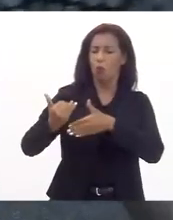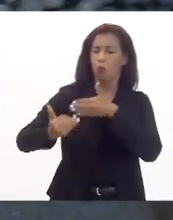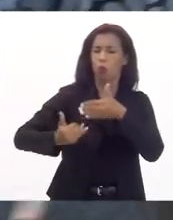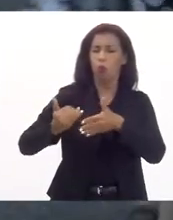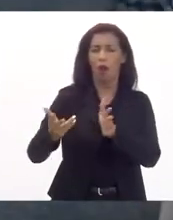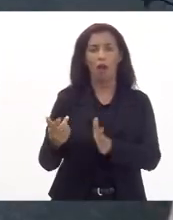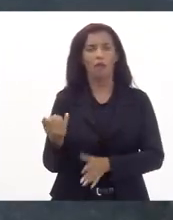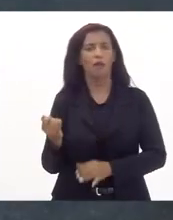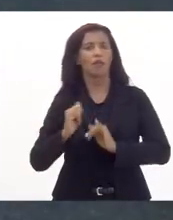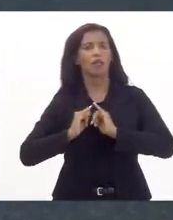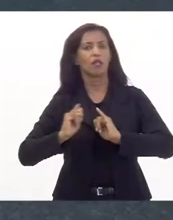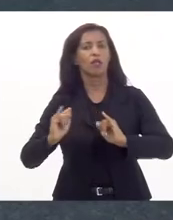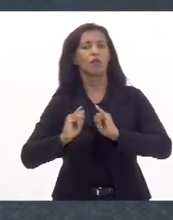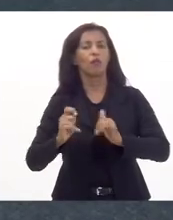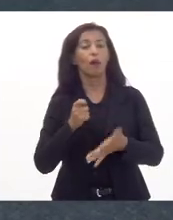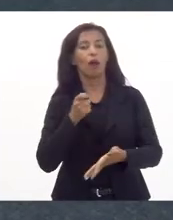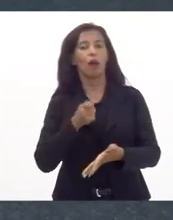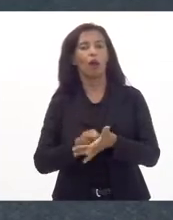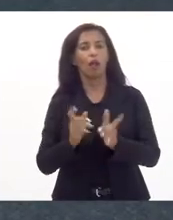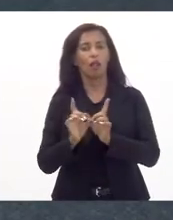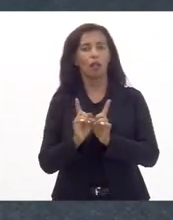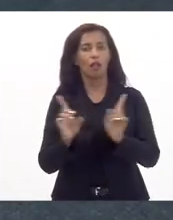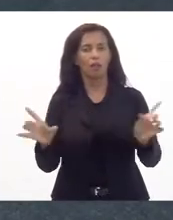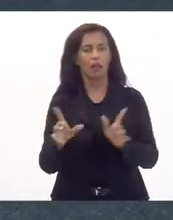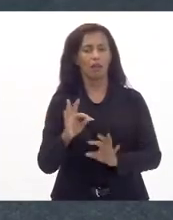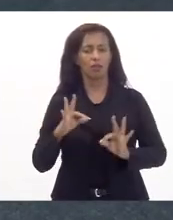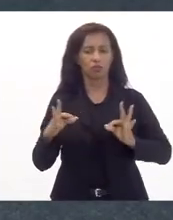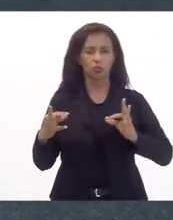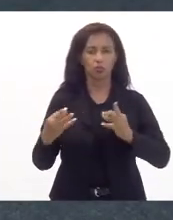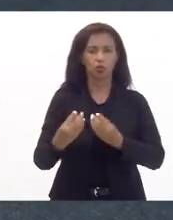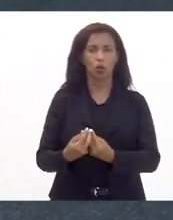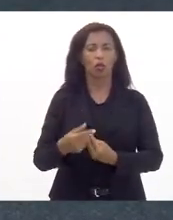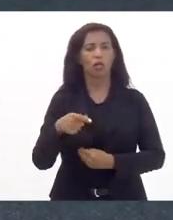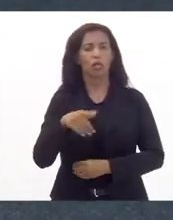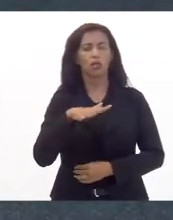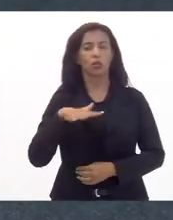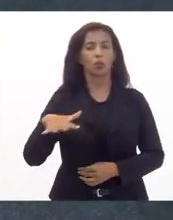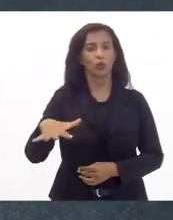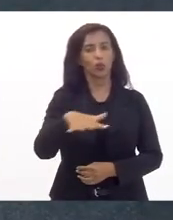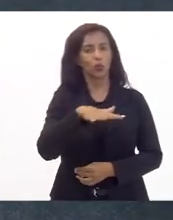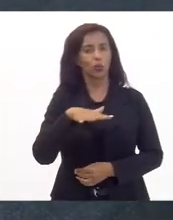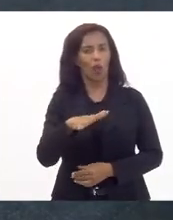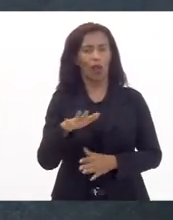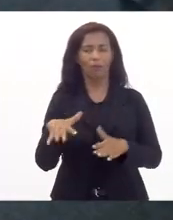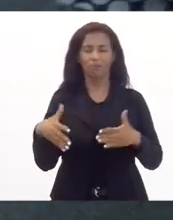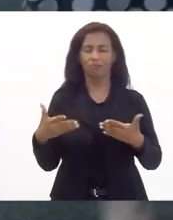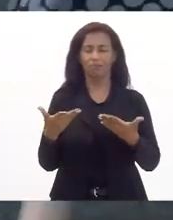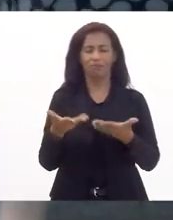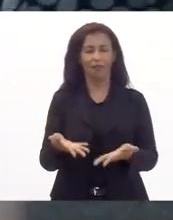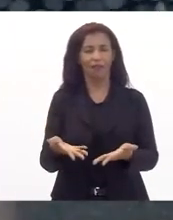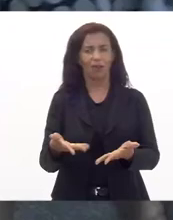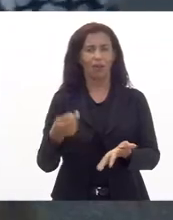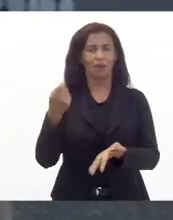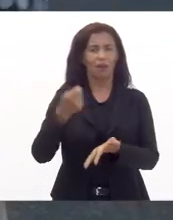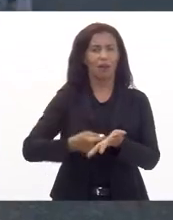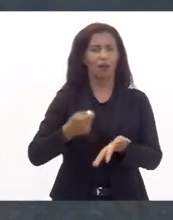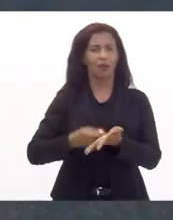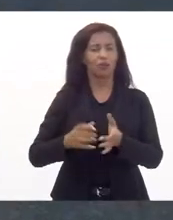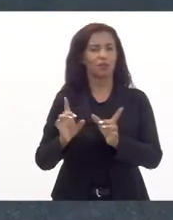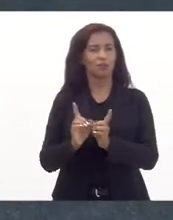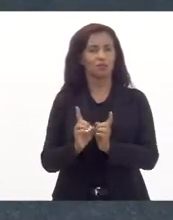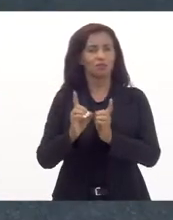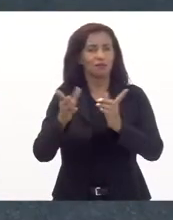de informar de garantir a liberdade de imprensa nesse espaço tão simbólico para a luta da